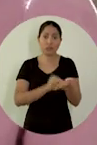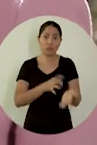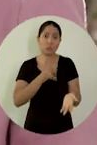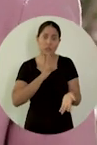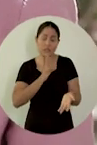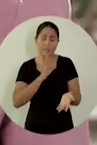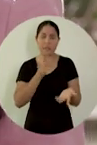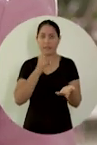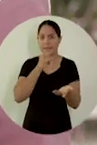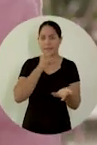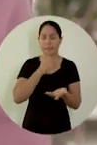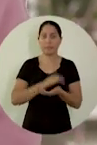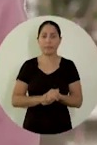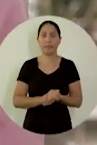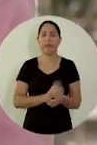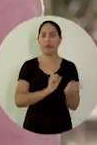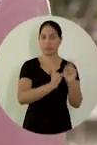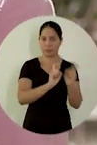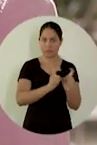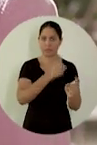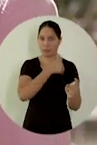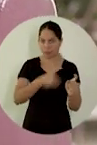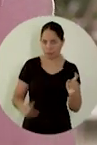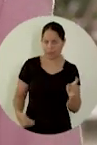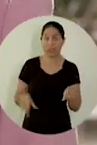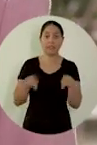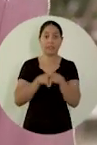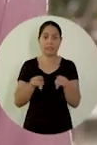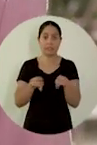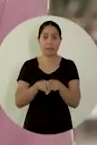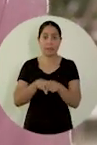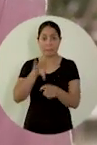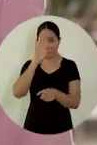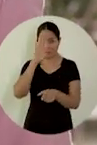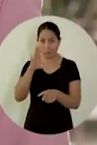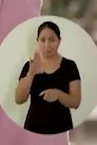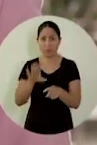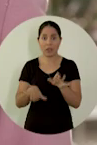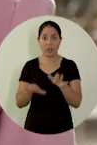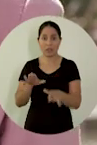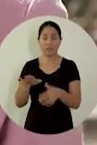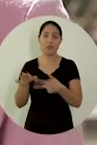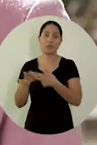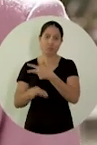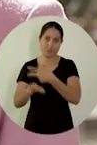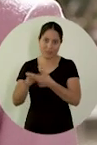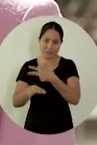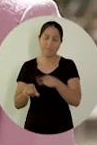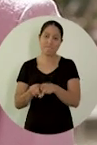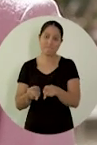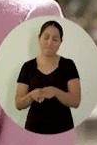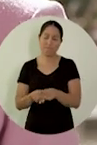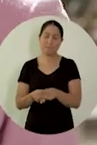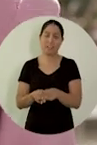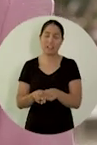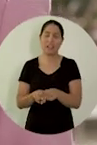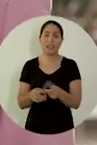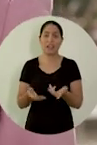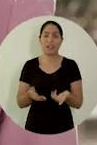tanto desconhecimento dos órgãos da administração pública, quanto desconhecimento, inclusive, do próprio Poder